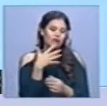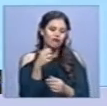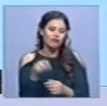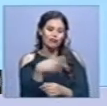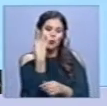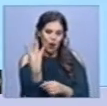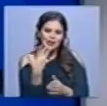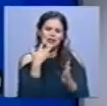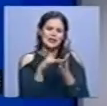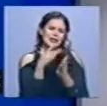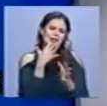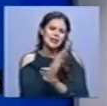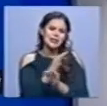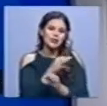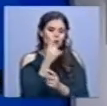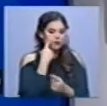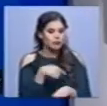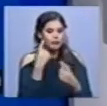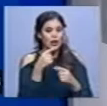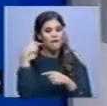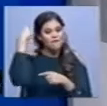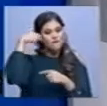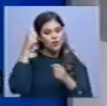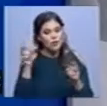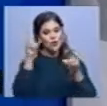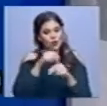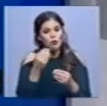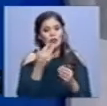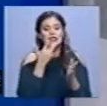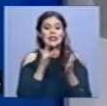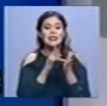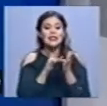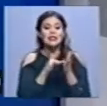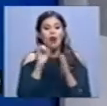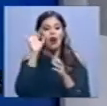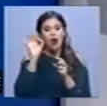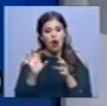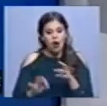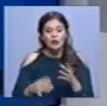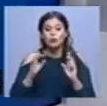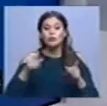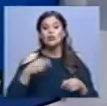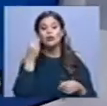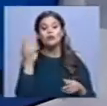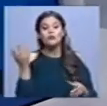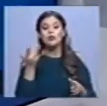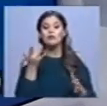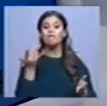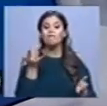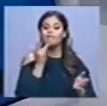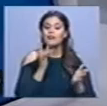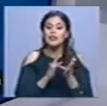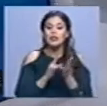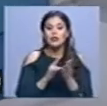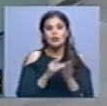Olha, na semana em que estreia Blade Runner, se calhar é muito interessante, nós trazemos também estas sugestões de livros aqui. Vamos começar, se calhar, por A Invenção